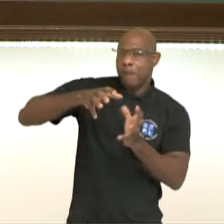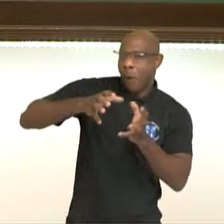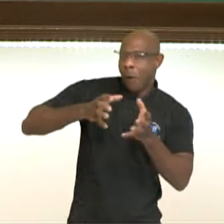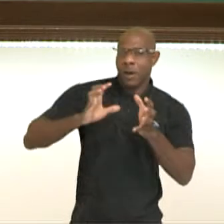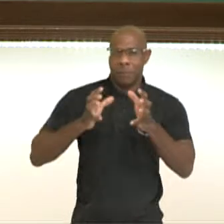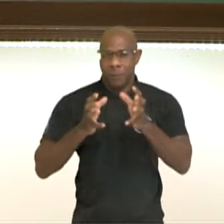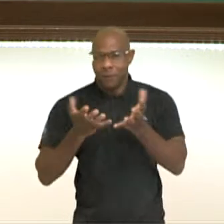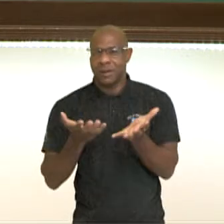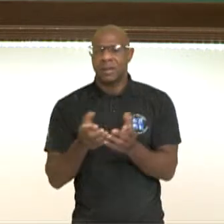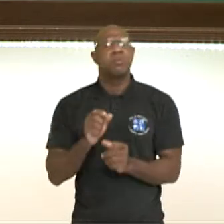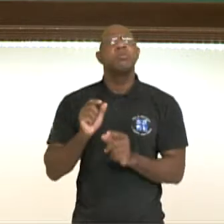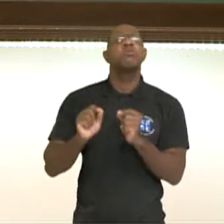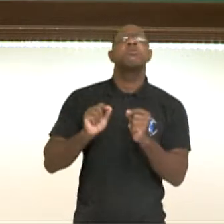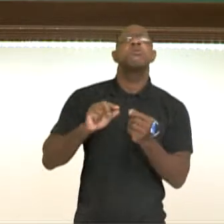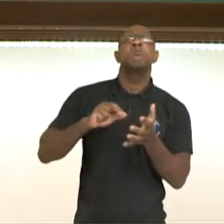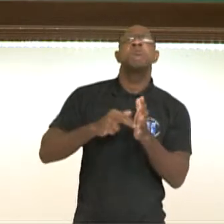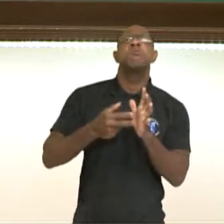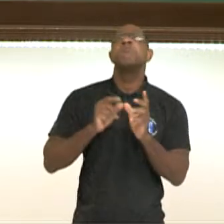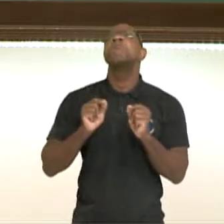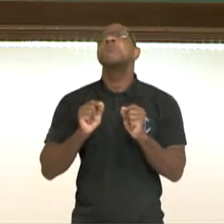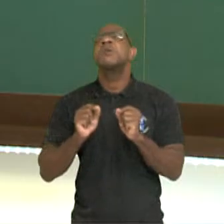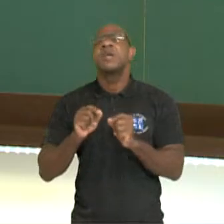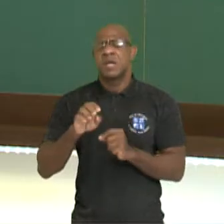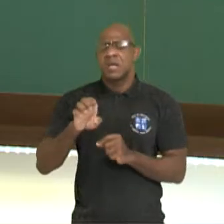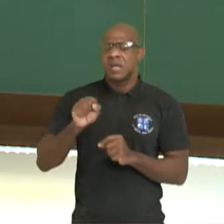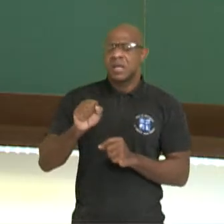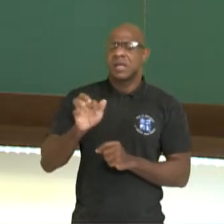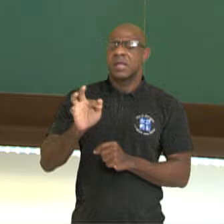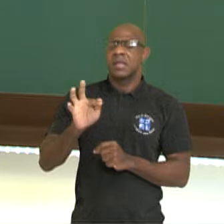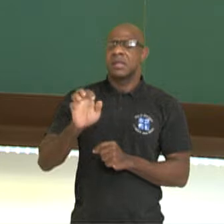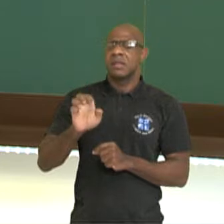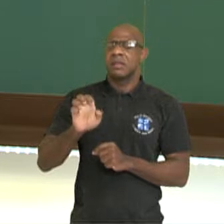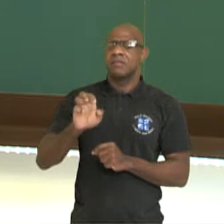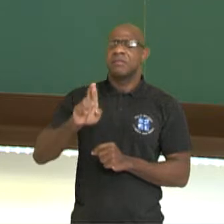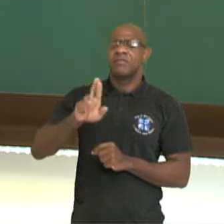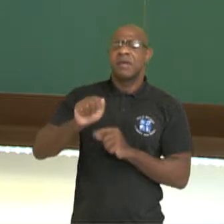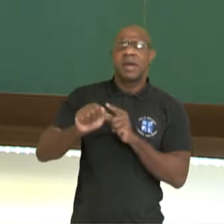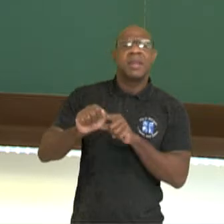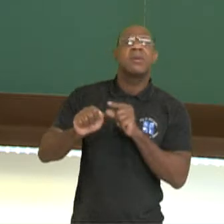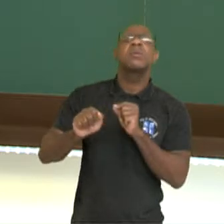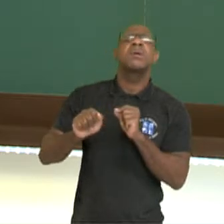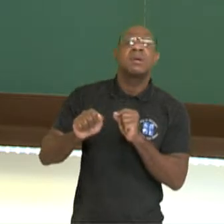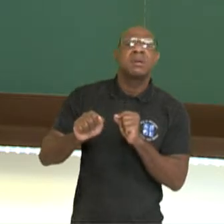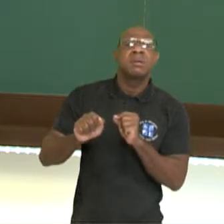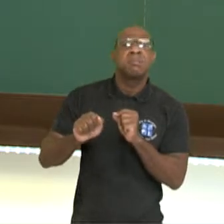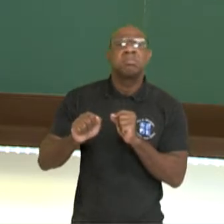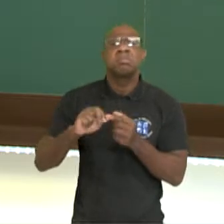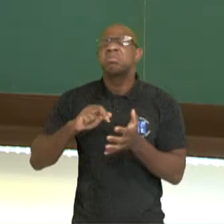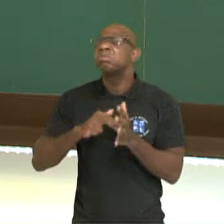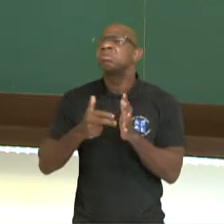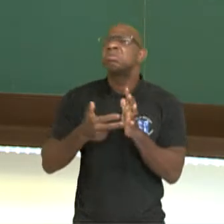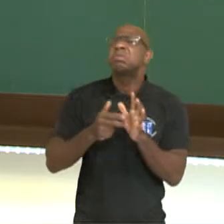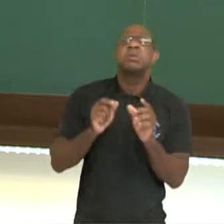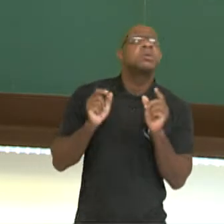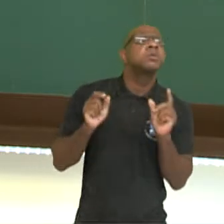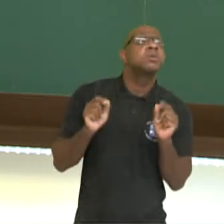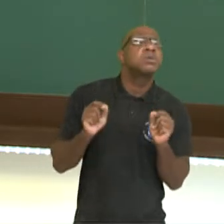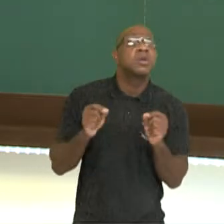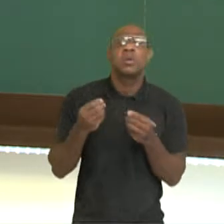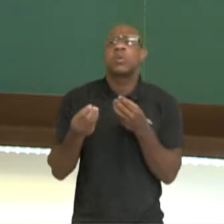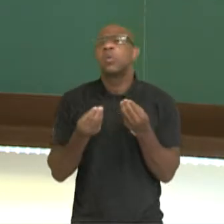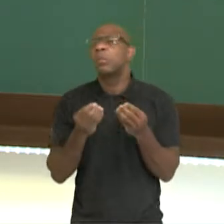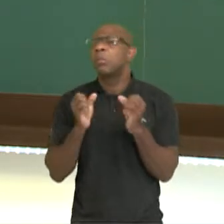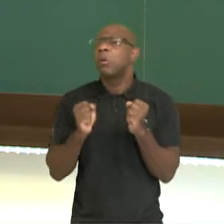é uma esfera? Então, sempre vem essa pergunta, como é que eu faço como que eu